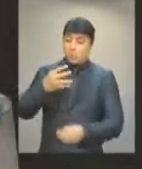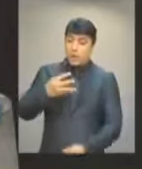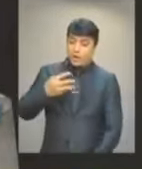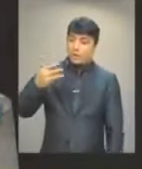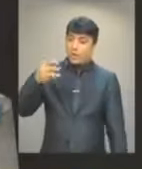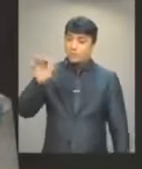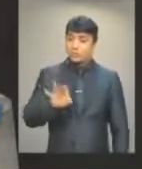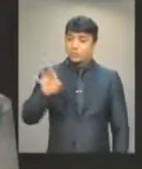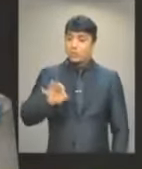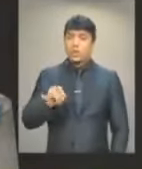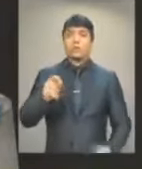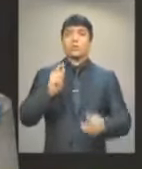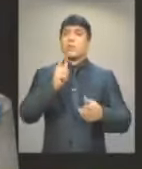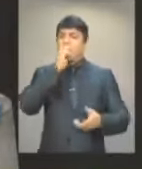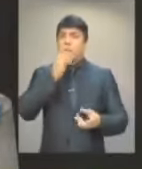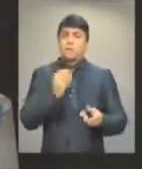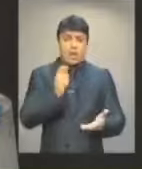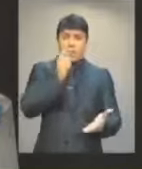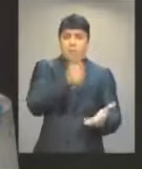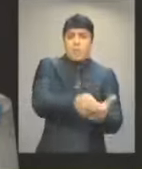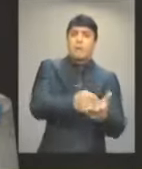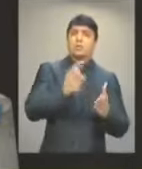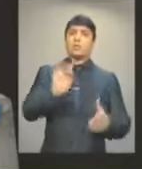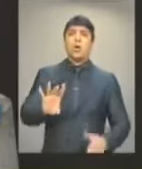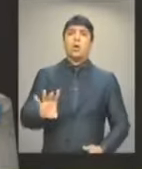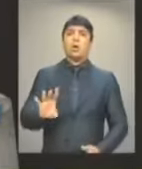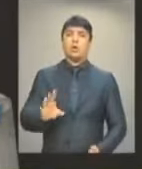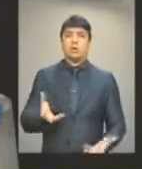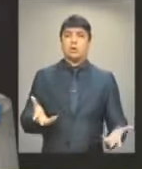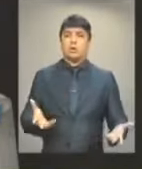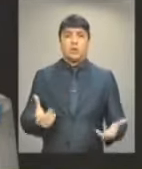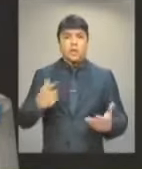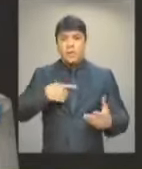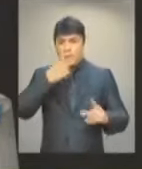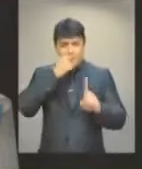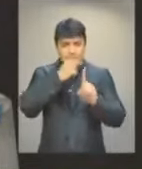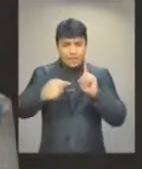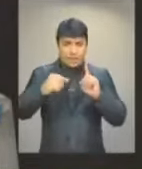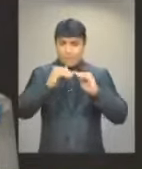43% tinham sido executados. 43%.